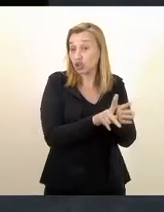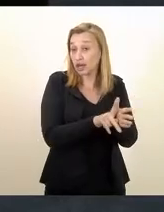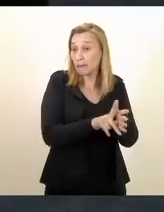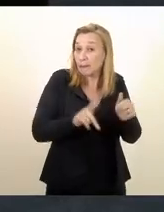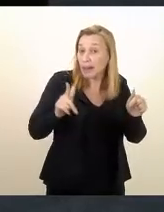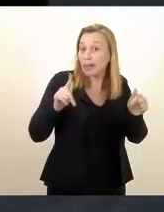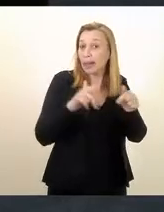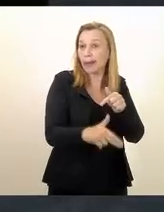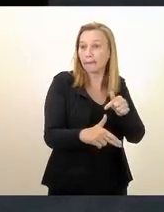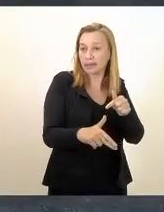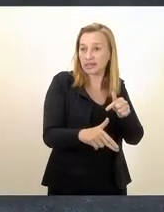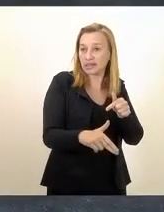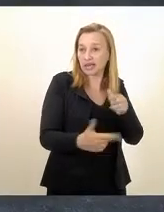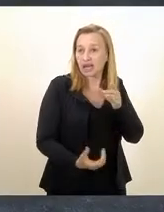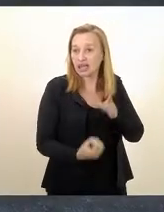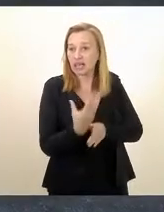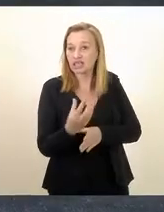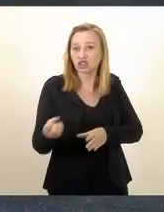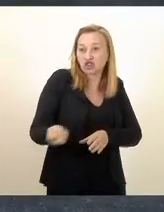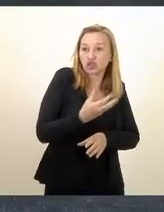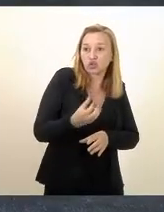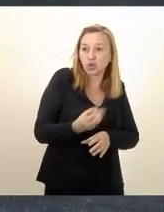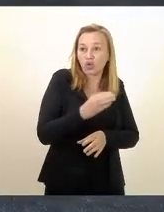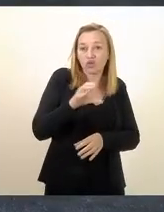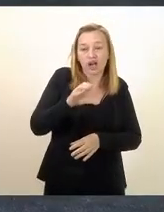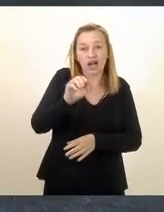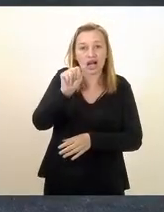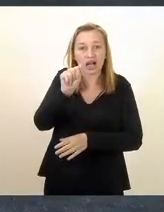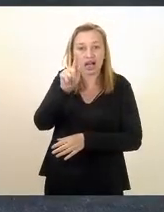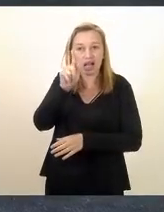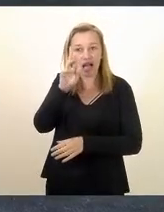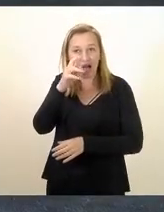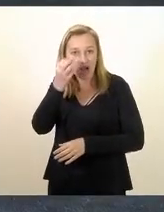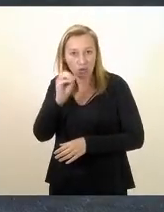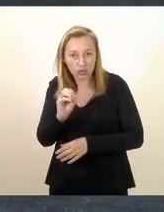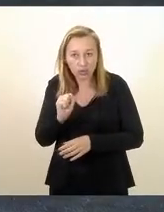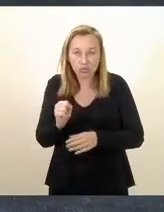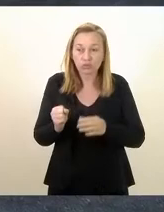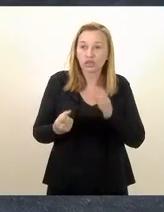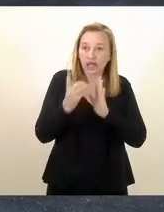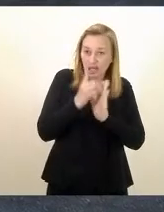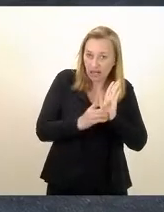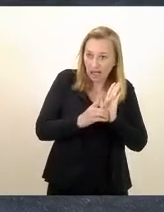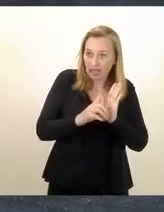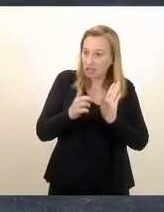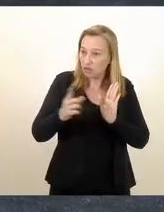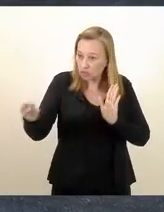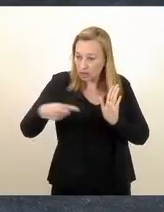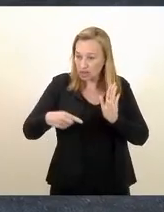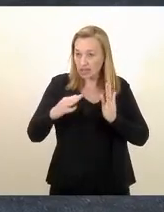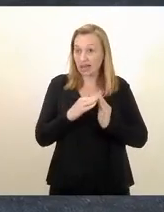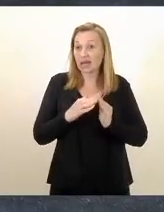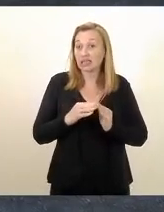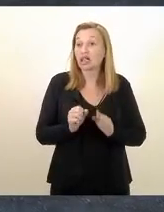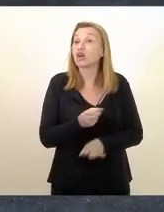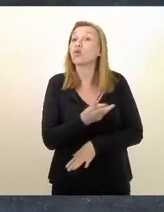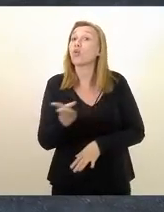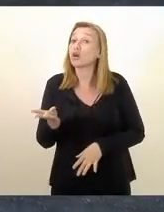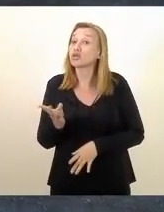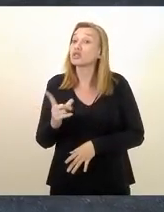impedir a criação de novos carros enquanto por decreto é lógico sem passar por essa casa enquanto